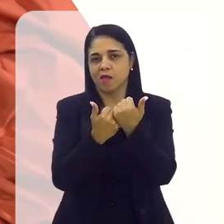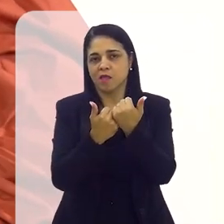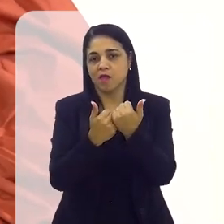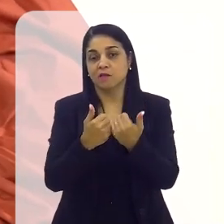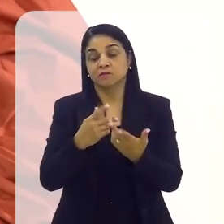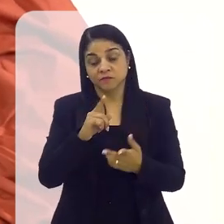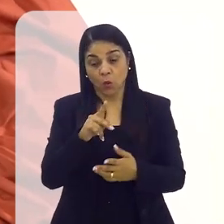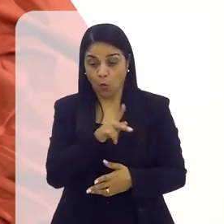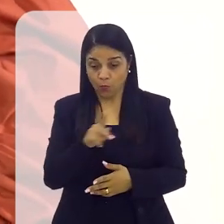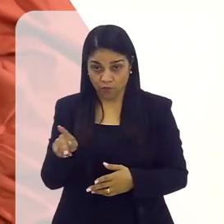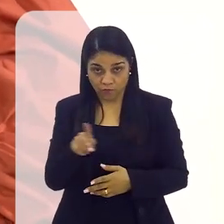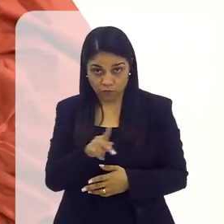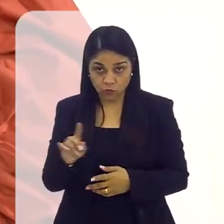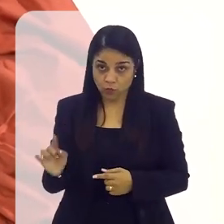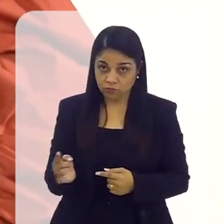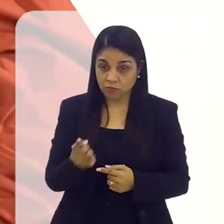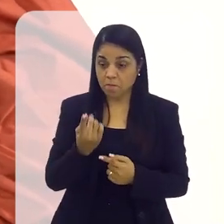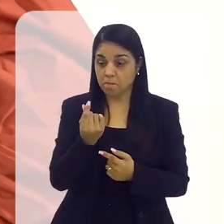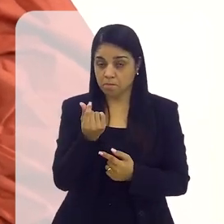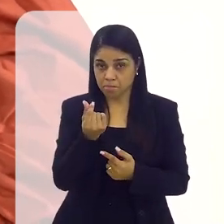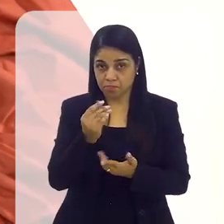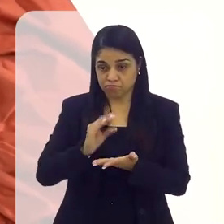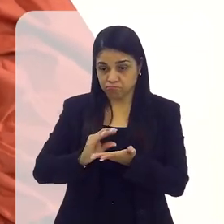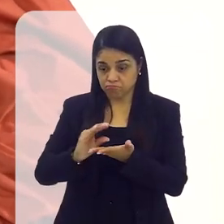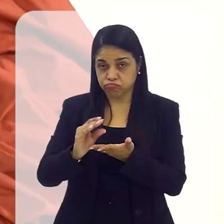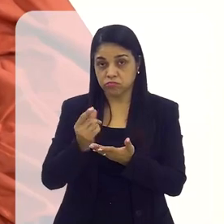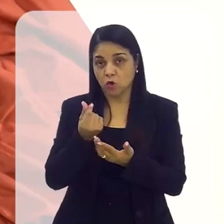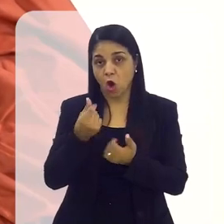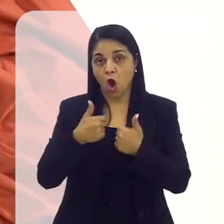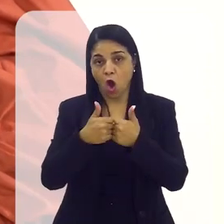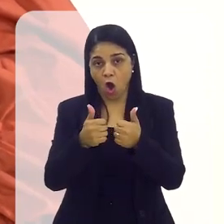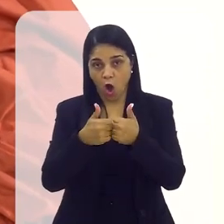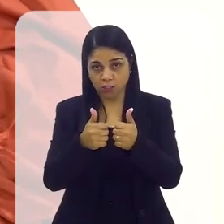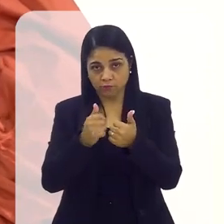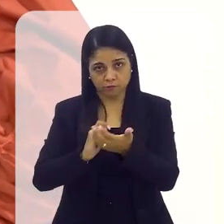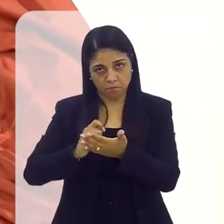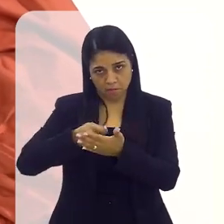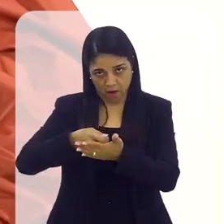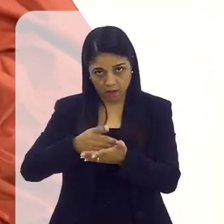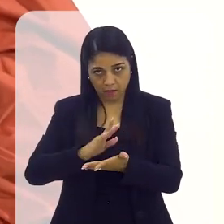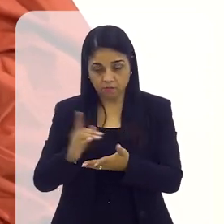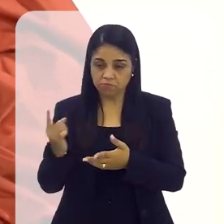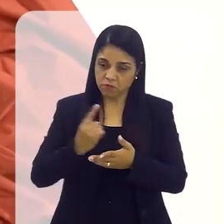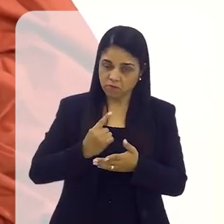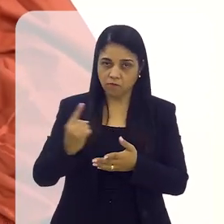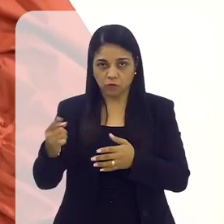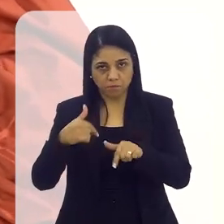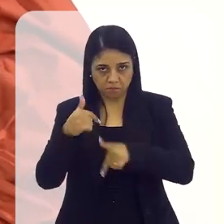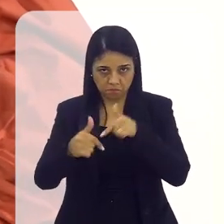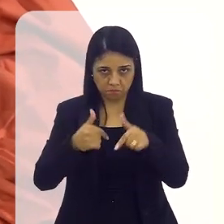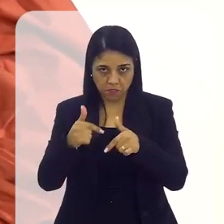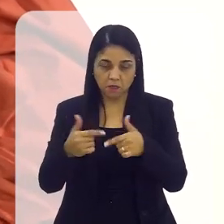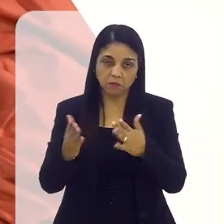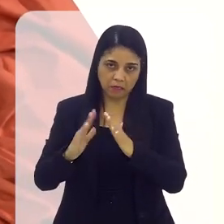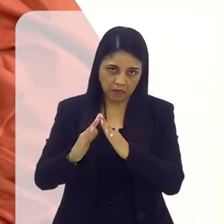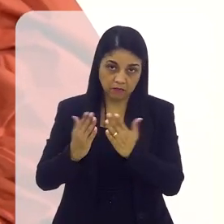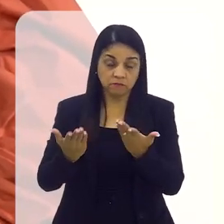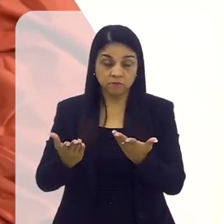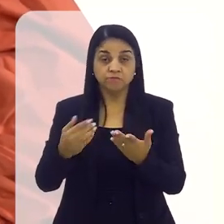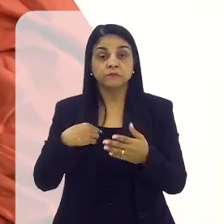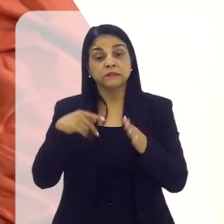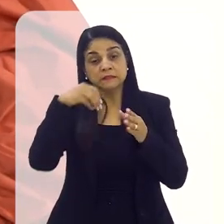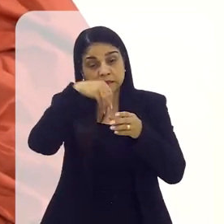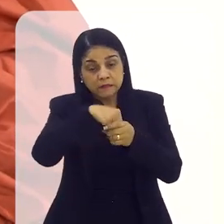coisa que a gente dá para o professor é a passagem, se ele precisa ir e voltar. E dentro do projeto,